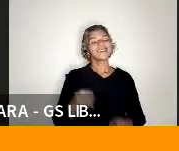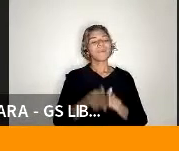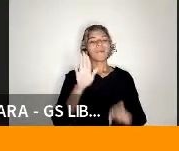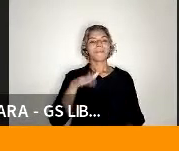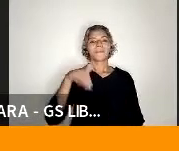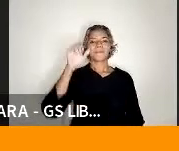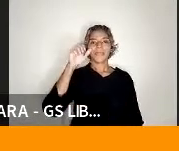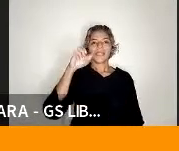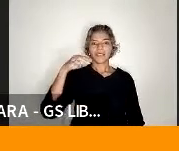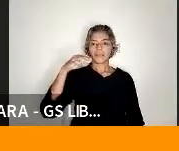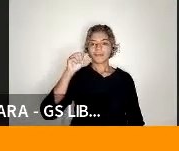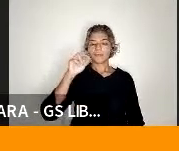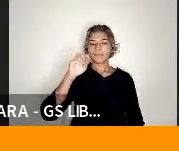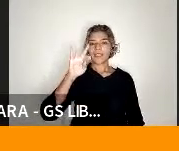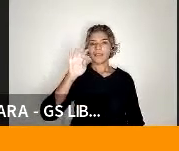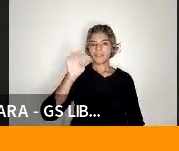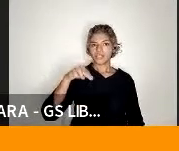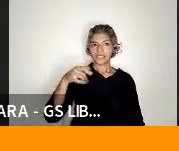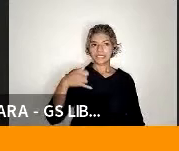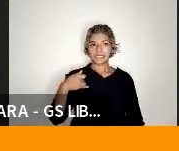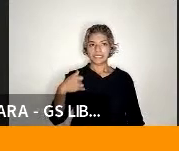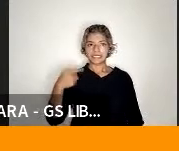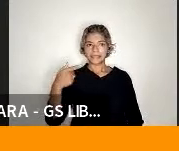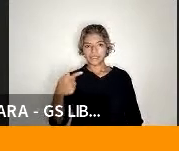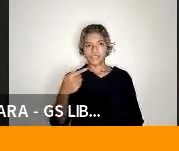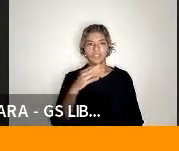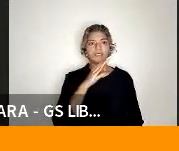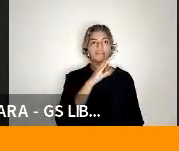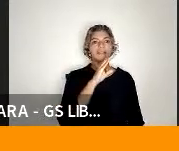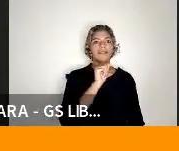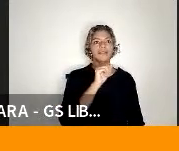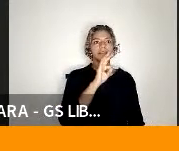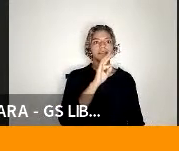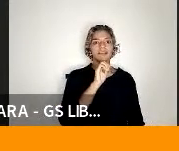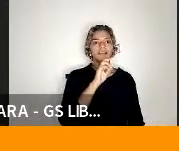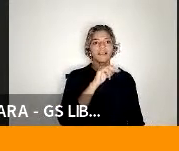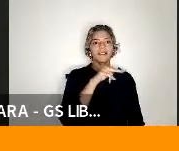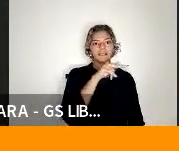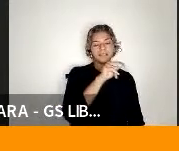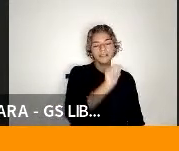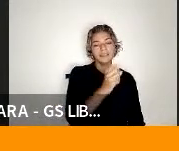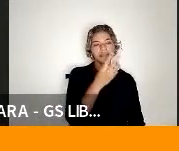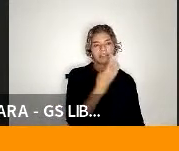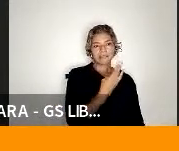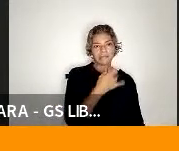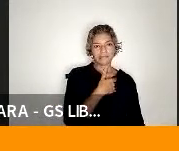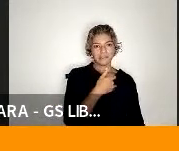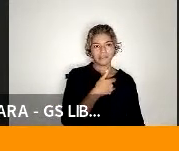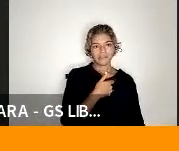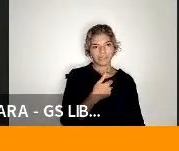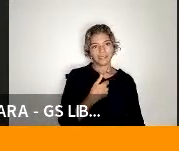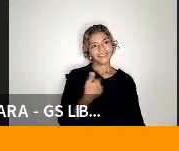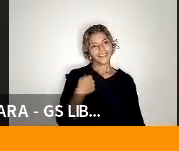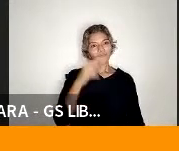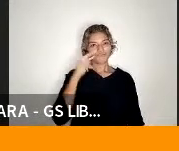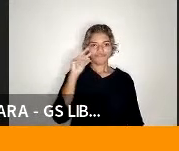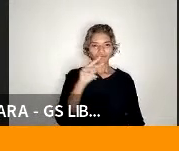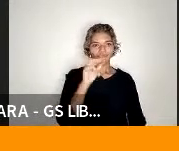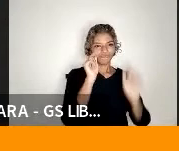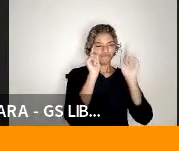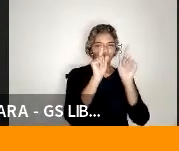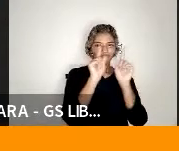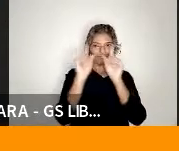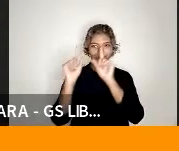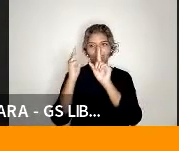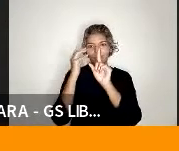e de Catarina, que tem 3 anos. E aí eu coloquei aqui, estou ilustrando, né, assim, esse slide com imagens